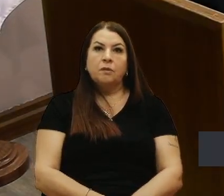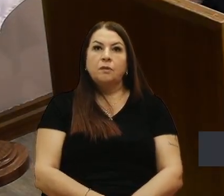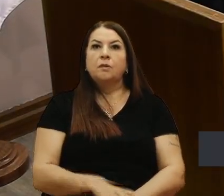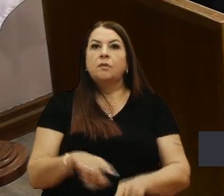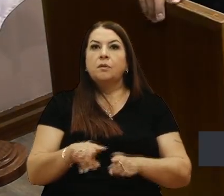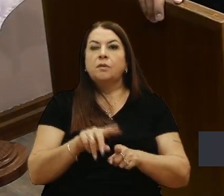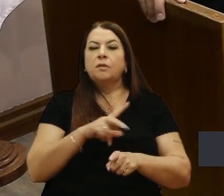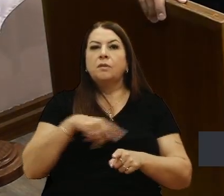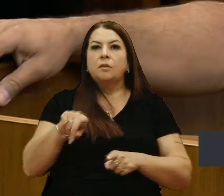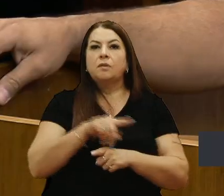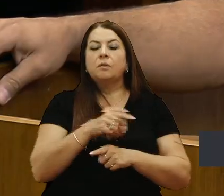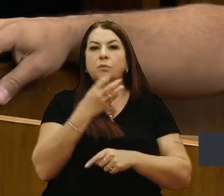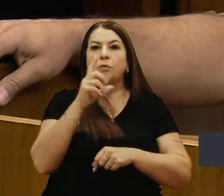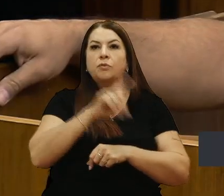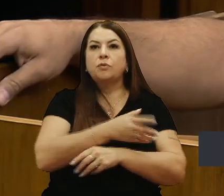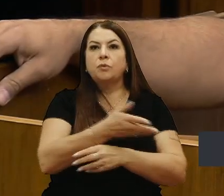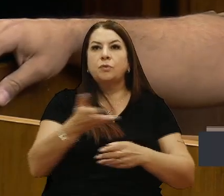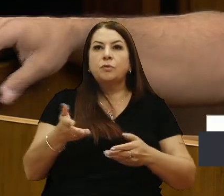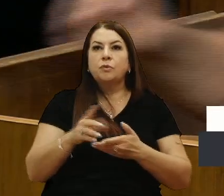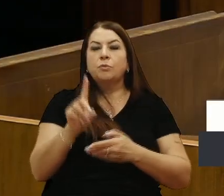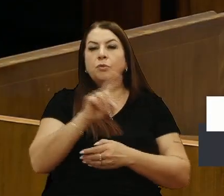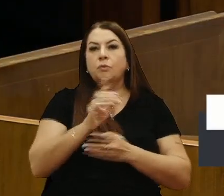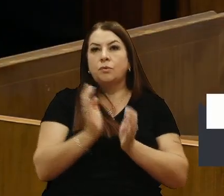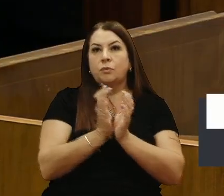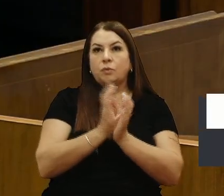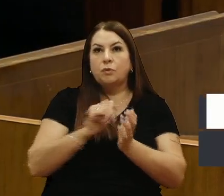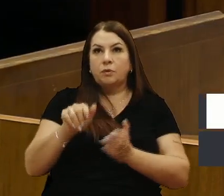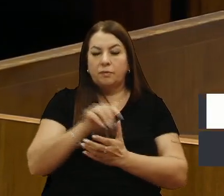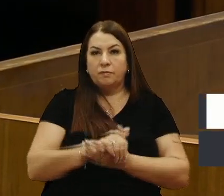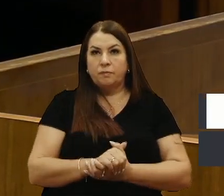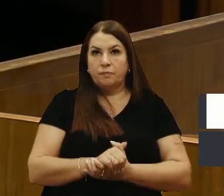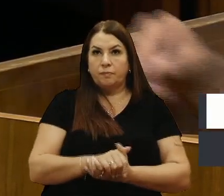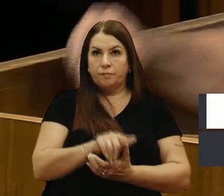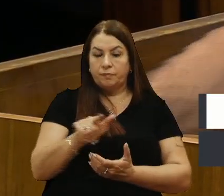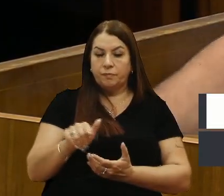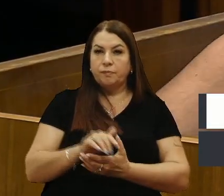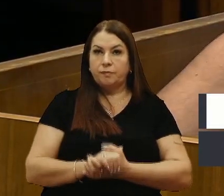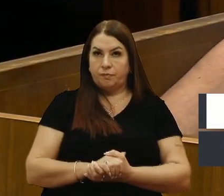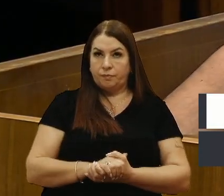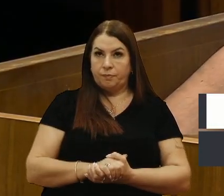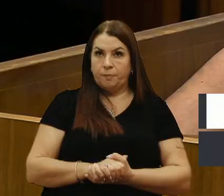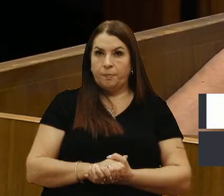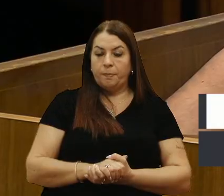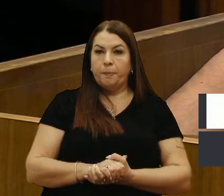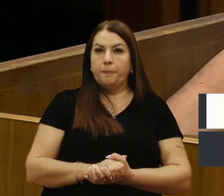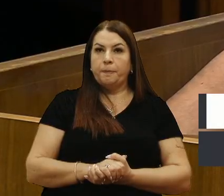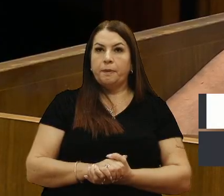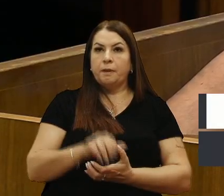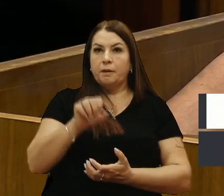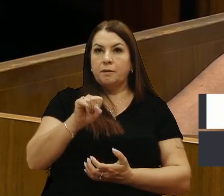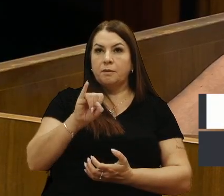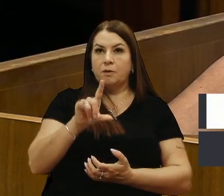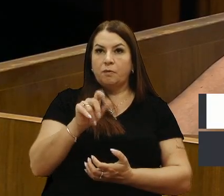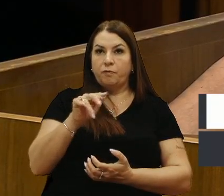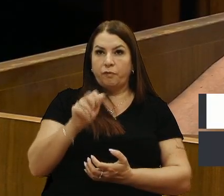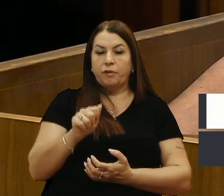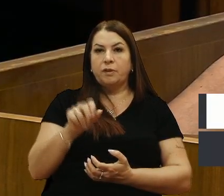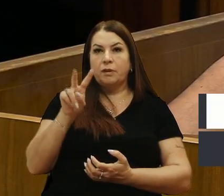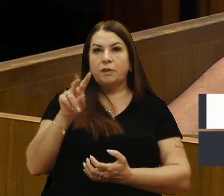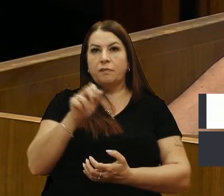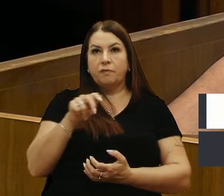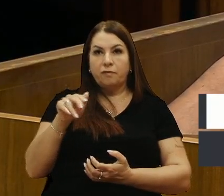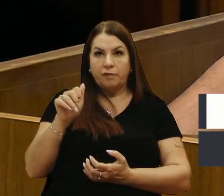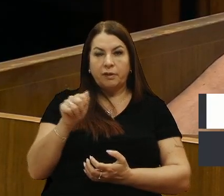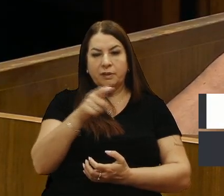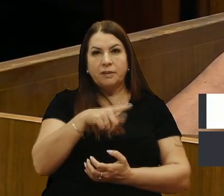Bom, presidente, bom dia a todos, bom dia, colegas. Eu vou estar ocupando a tribuna porque as pessoas, Silvana e a Vanessa, estão ali,